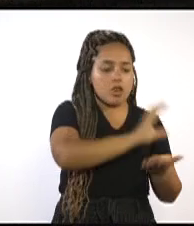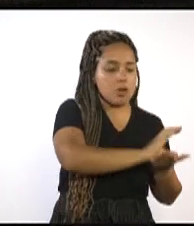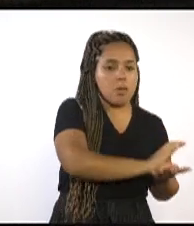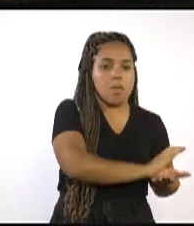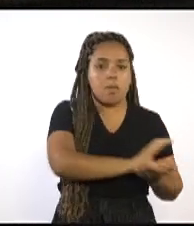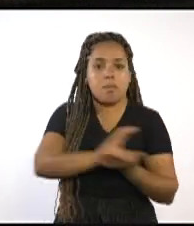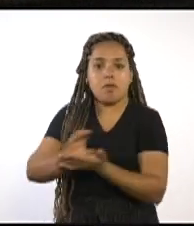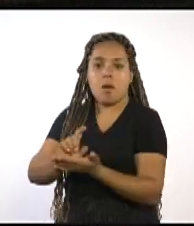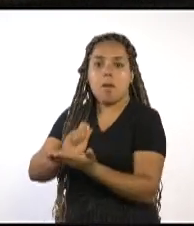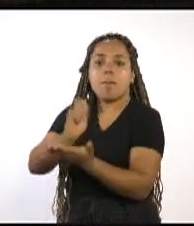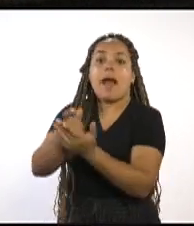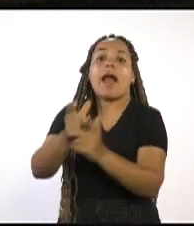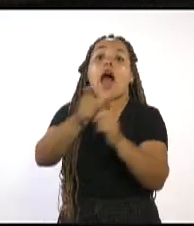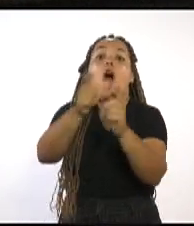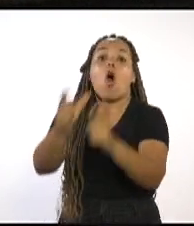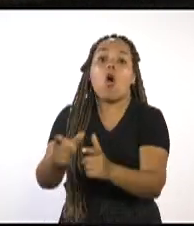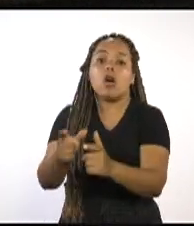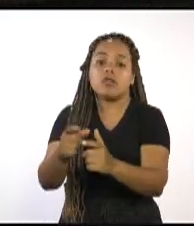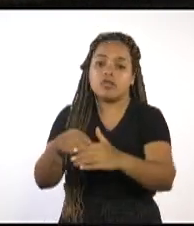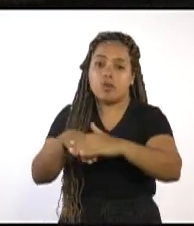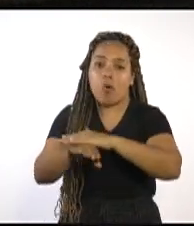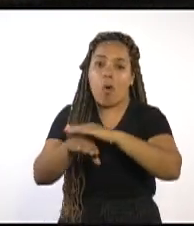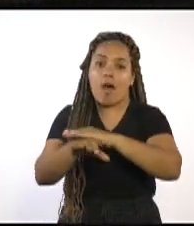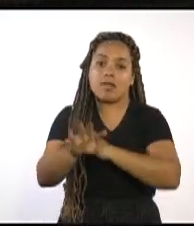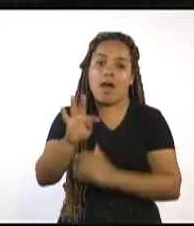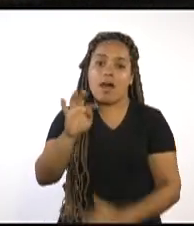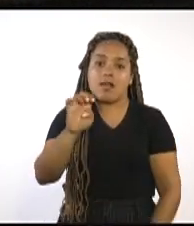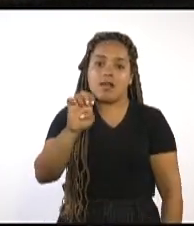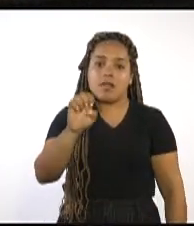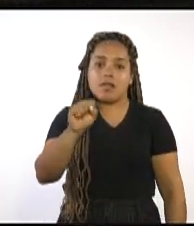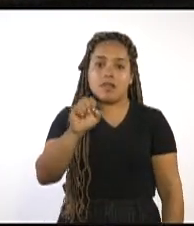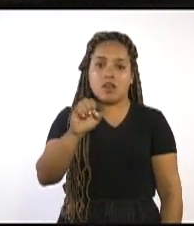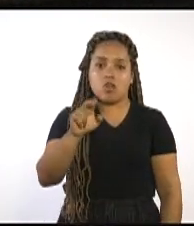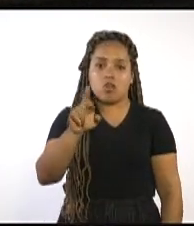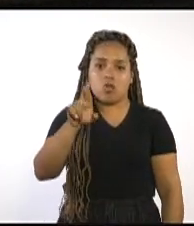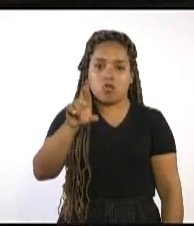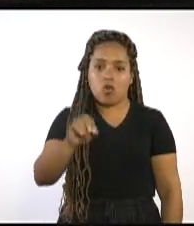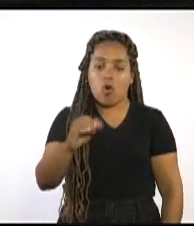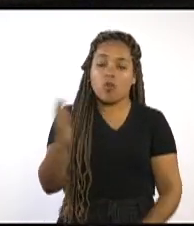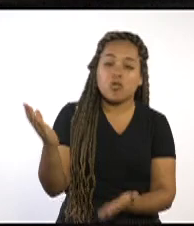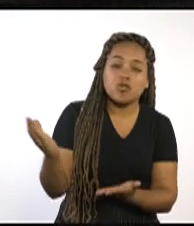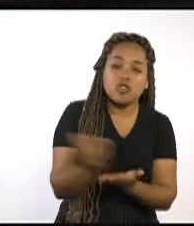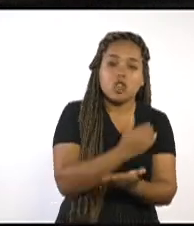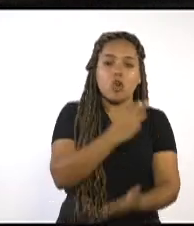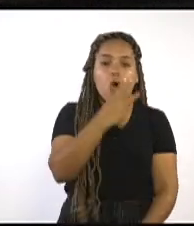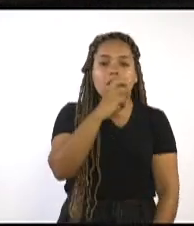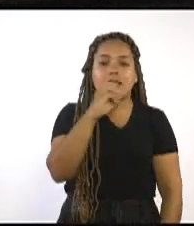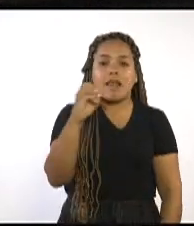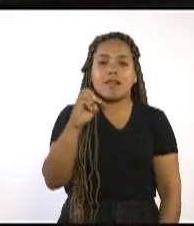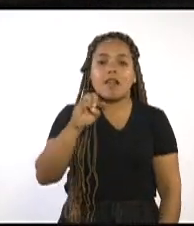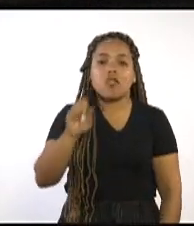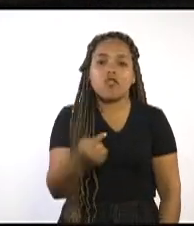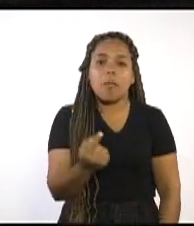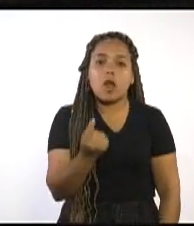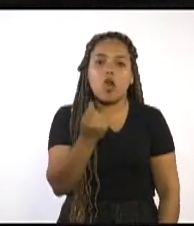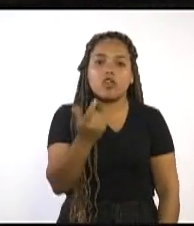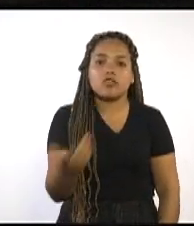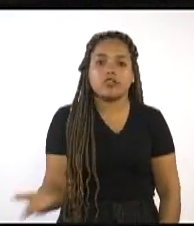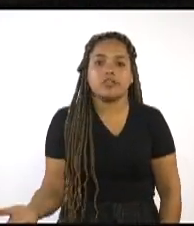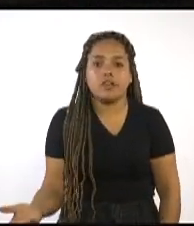Tesouro. Isto é, retirou 300 milhões. E o